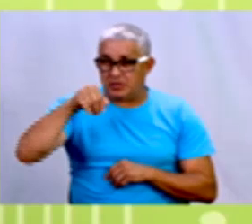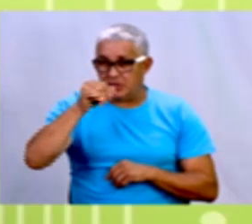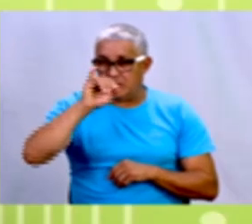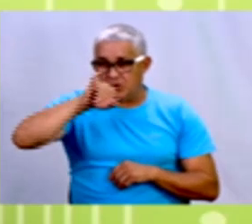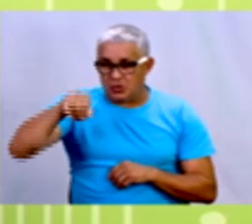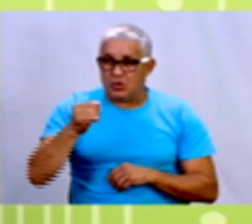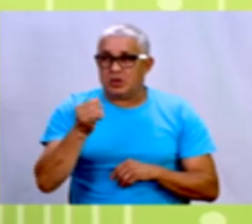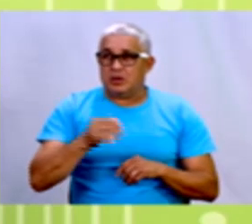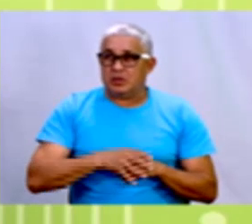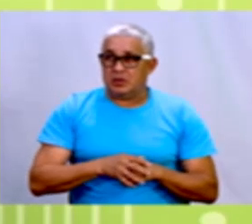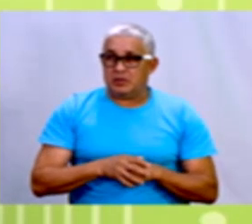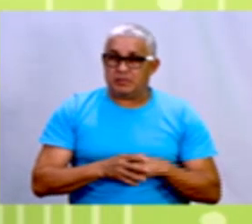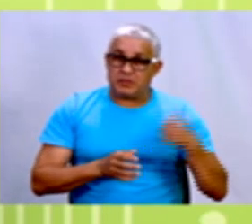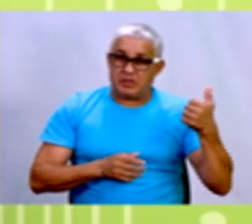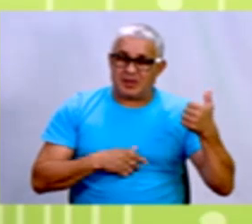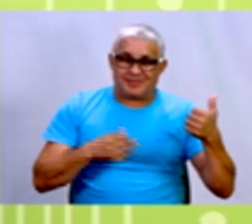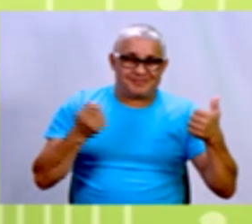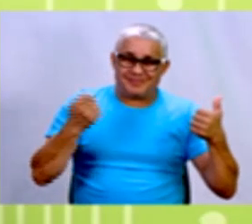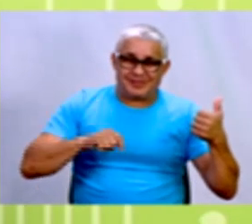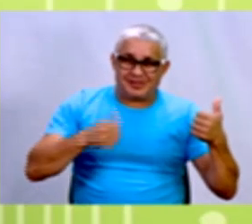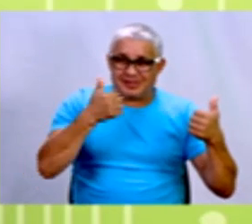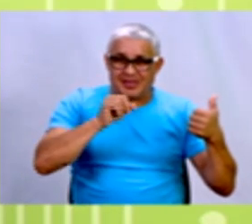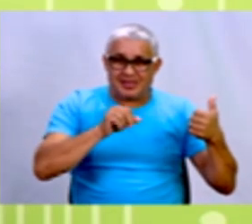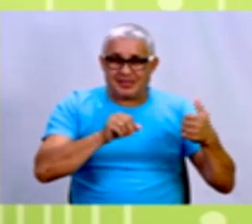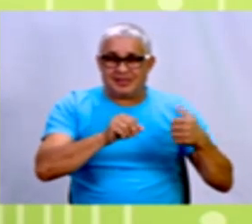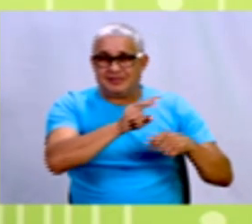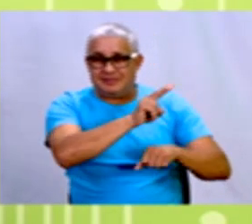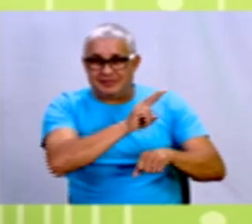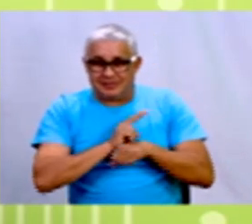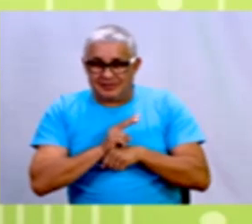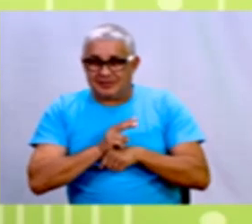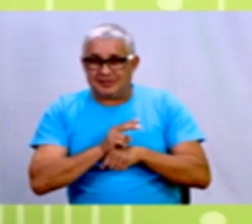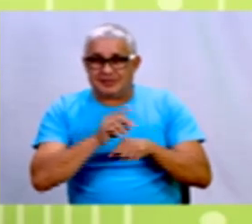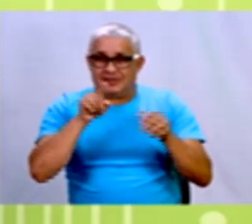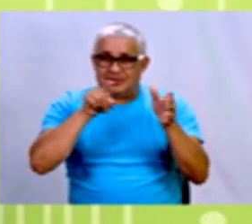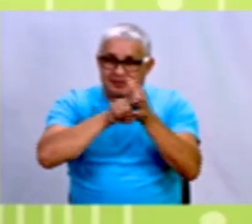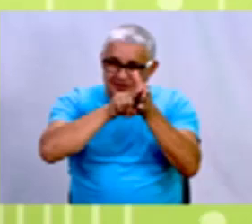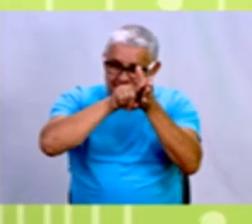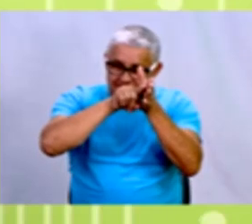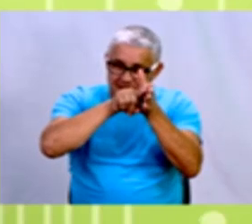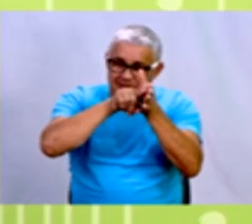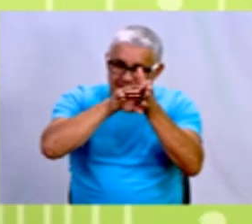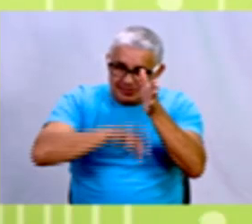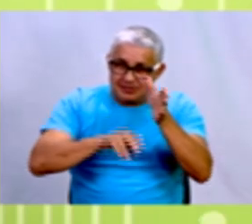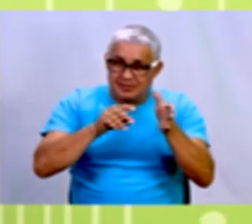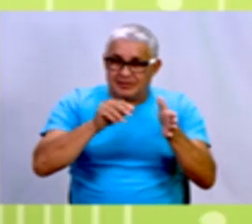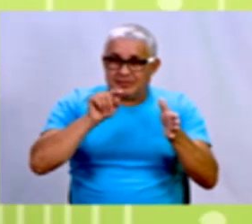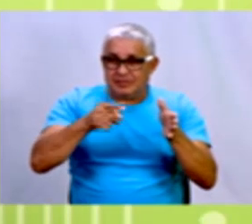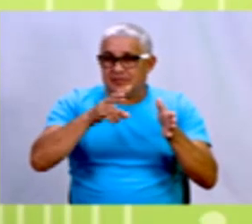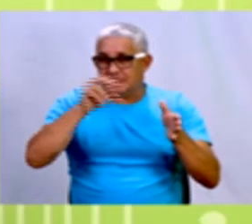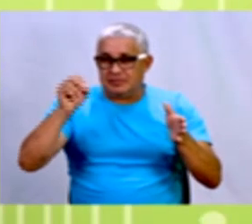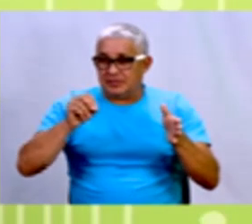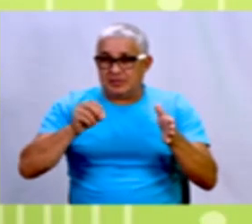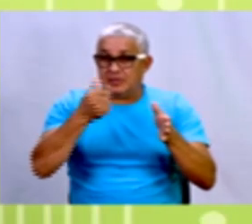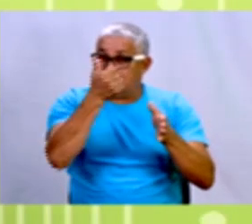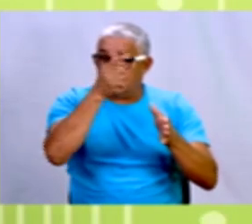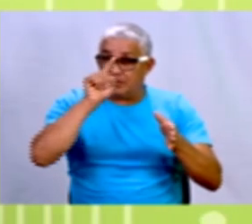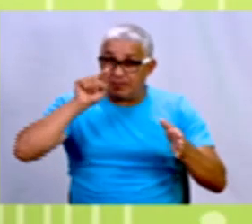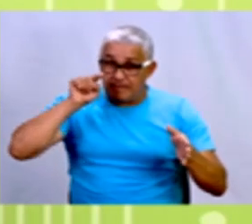eu não tenho que pegar 10 mil que eu emprestei e diminuir 1.500. Eu tenho que pegar 10 mil e diminuir 1.000, porque os outros